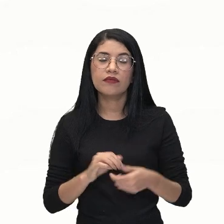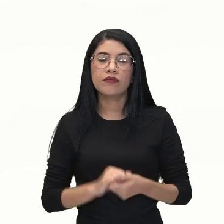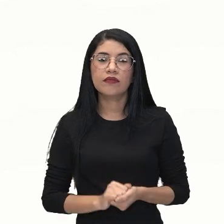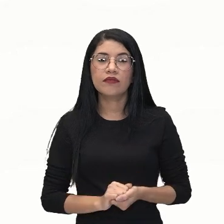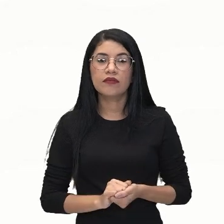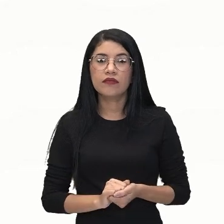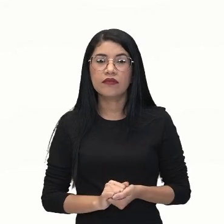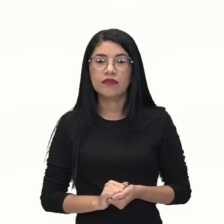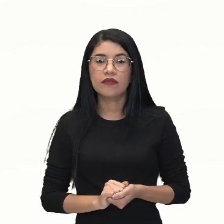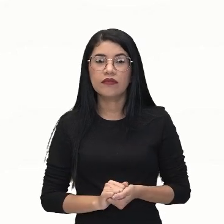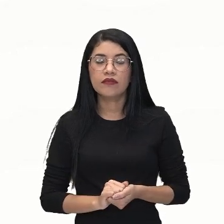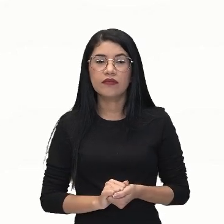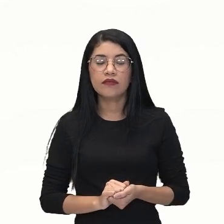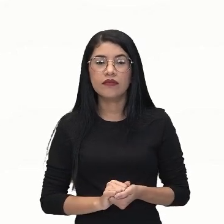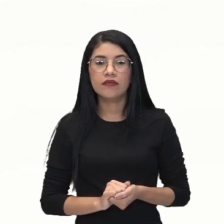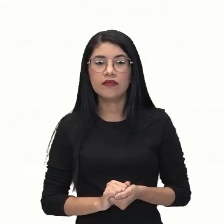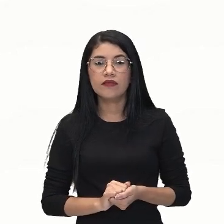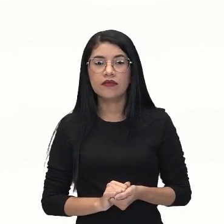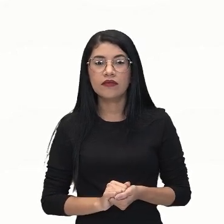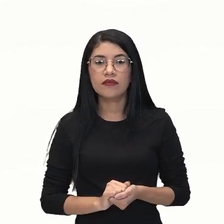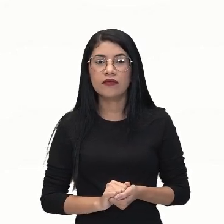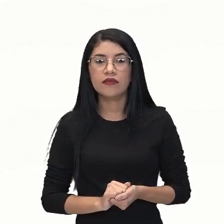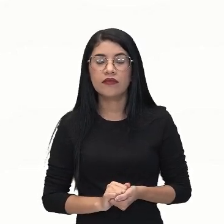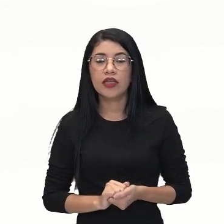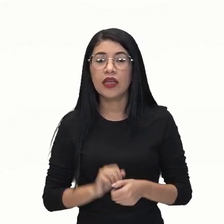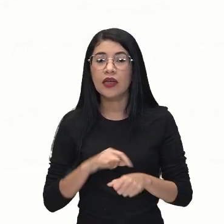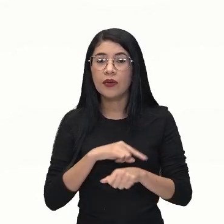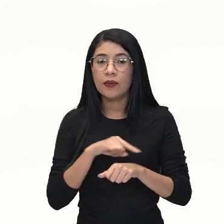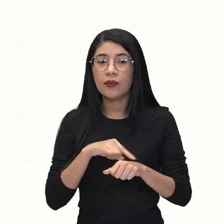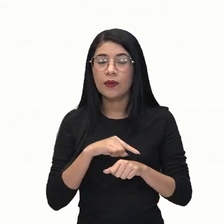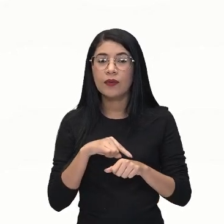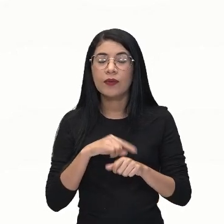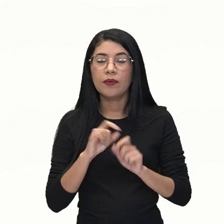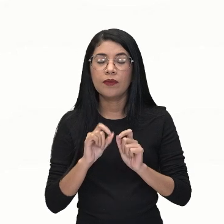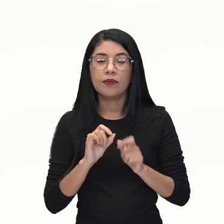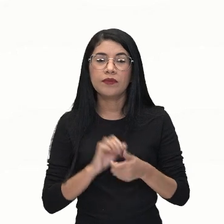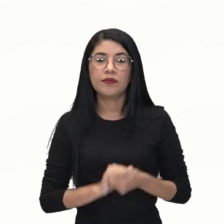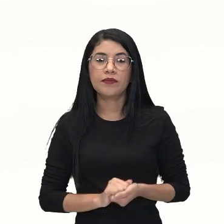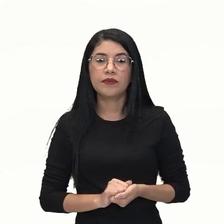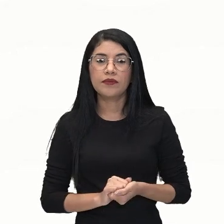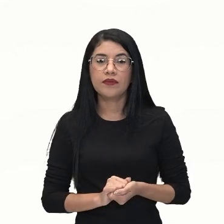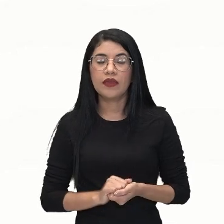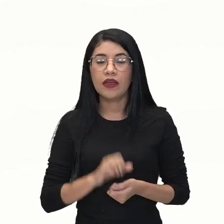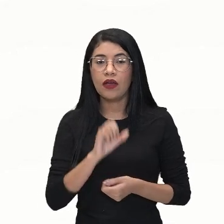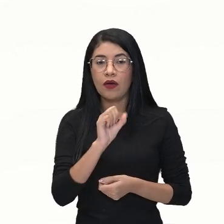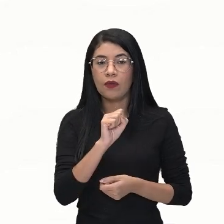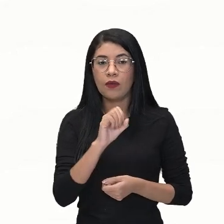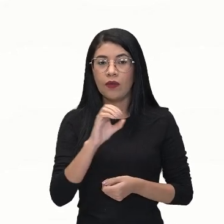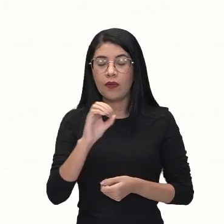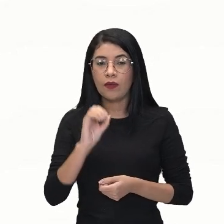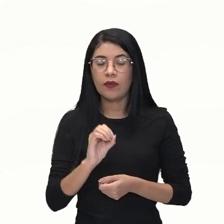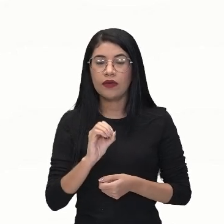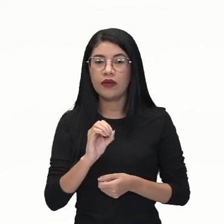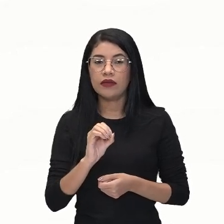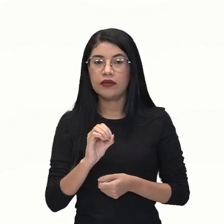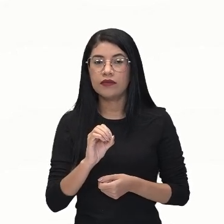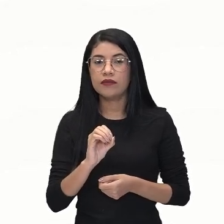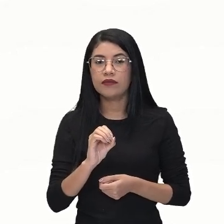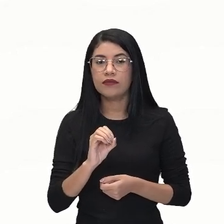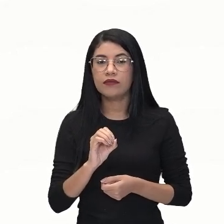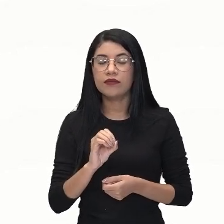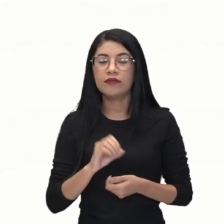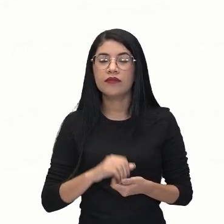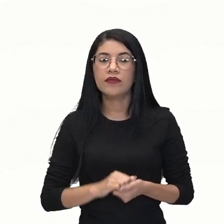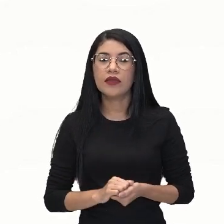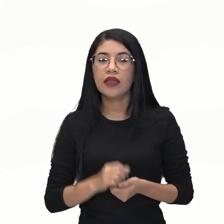Ou meio. E aqui o meu tempo, ó, 52 km por hora eu levo 80 minutos. E em 104 km